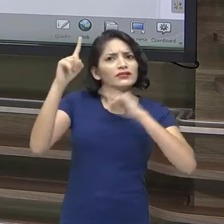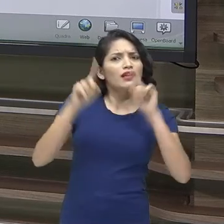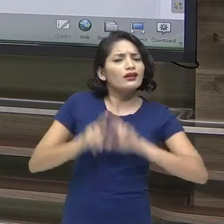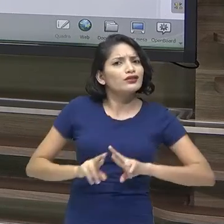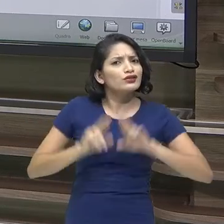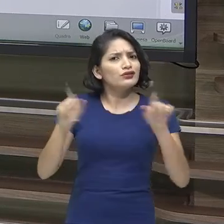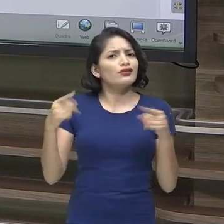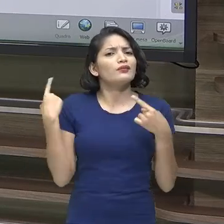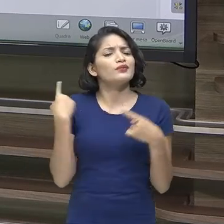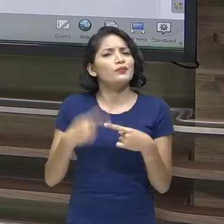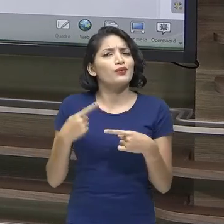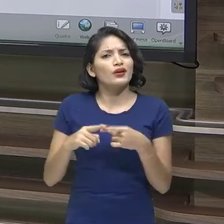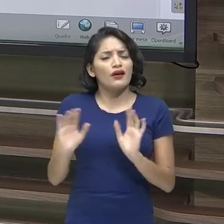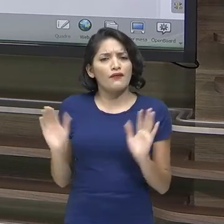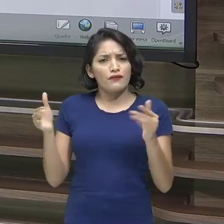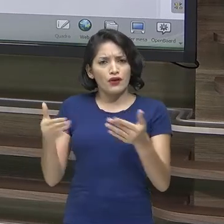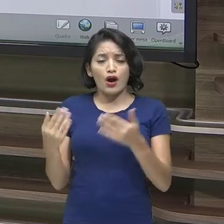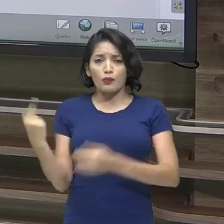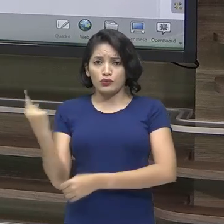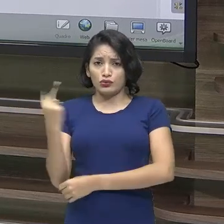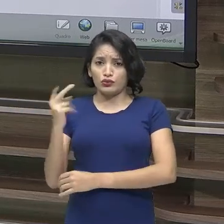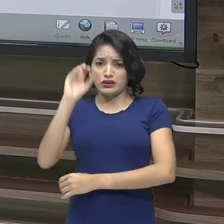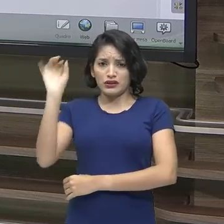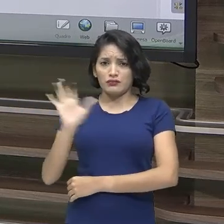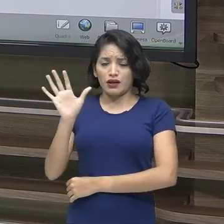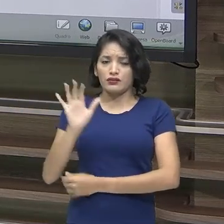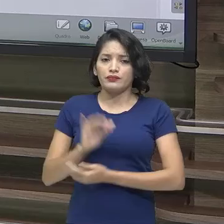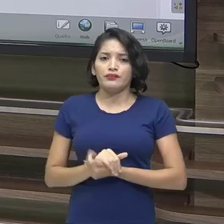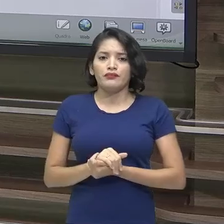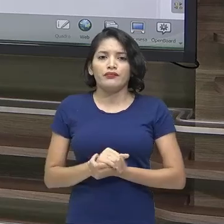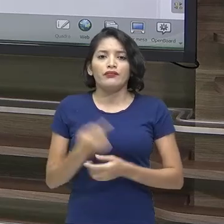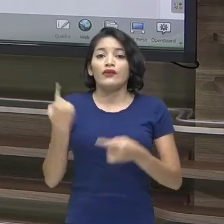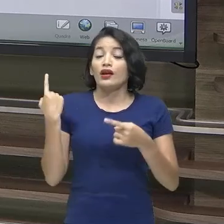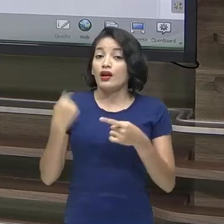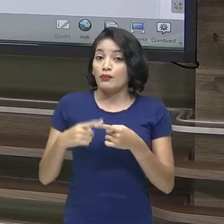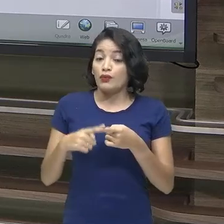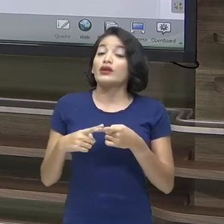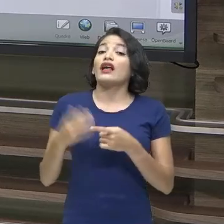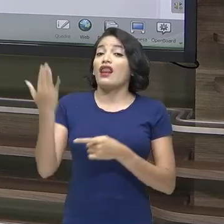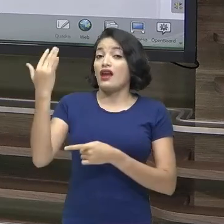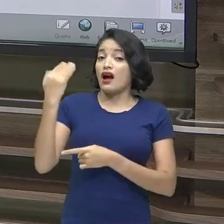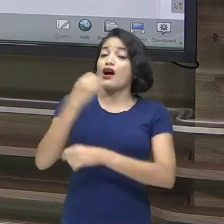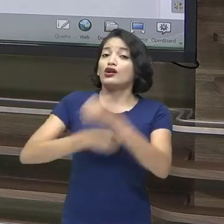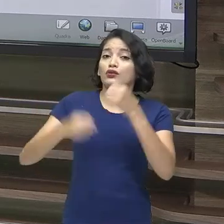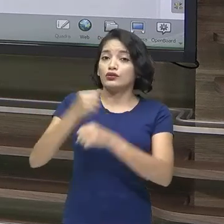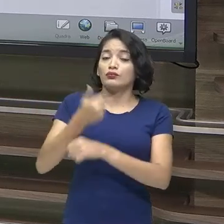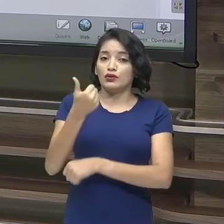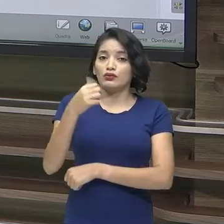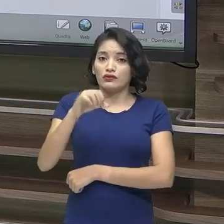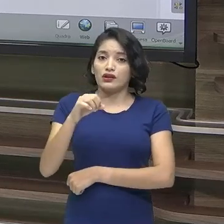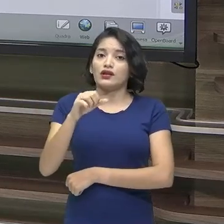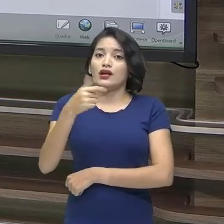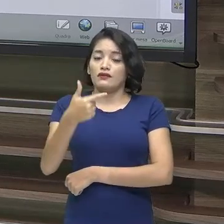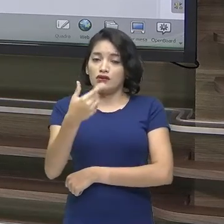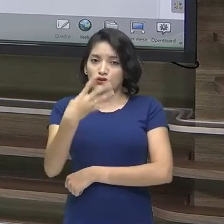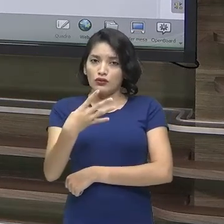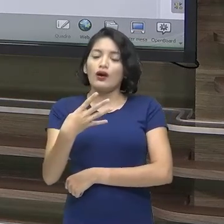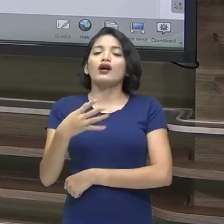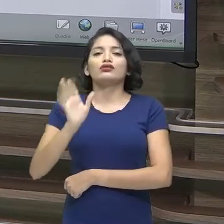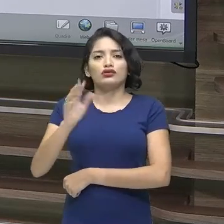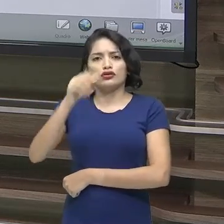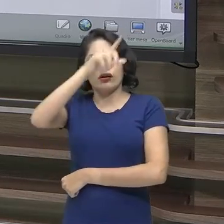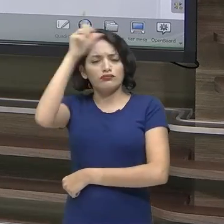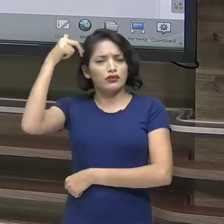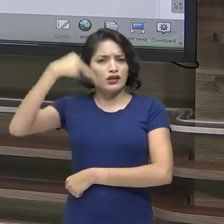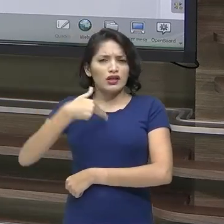bem, por que nós focamos a imagem neles dois? Porque eu já estou falando de 1924, quando Lenin já faleceu ali no mês